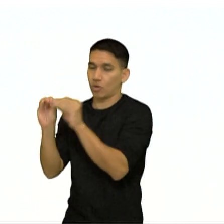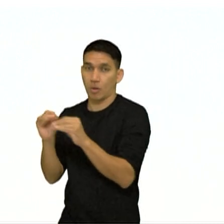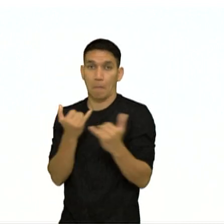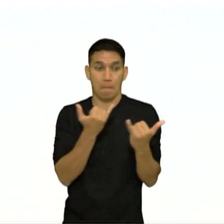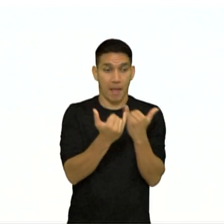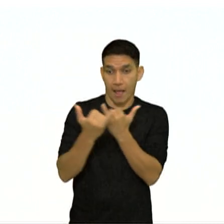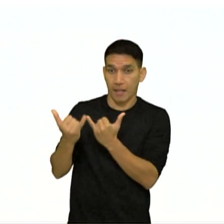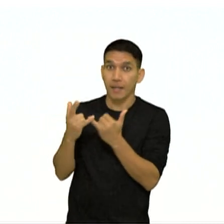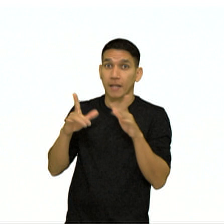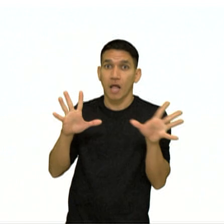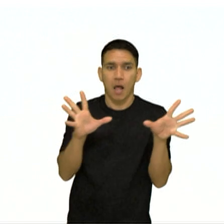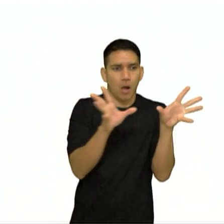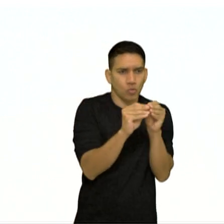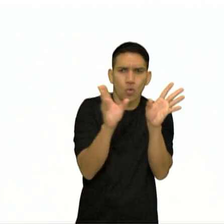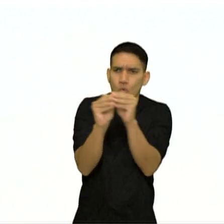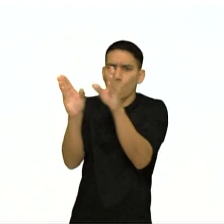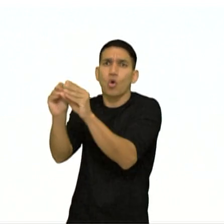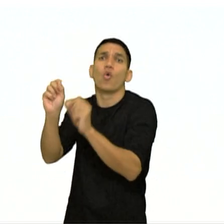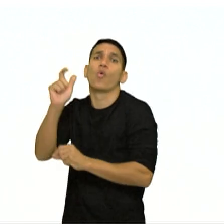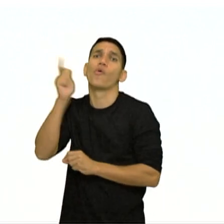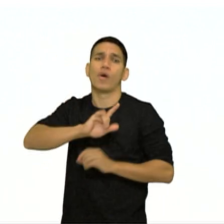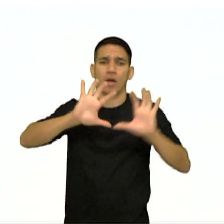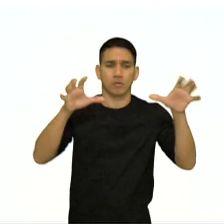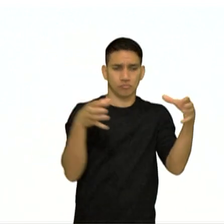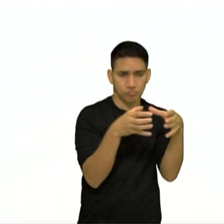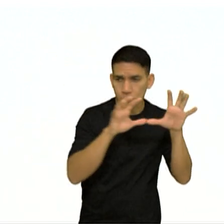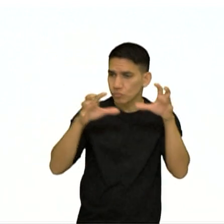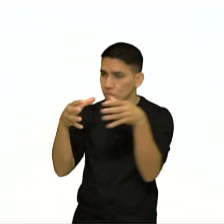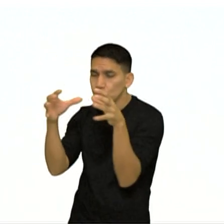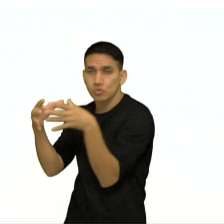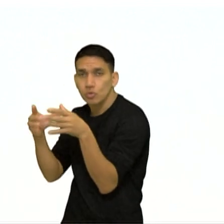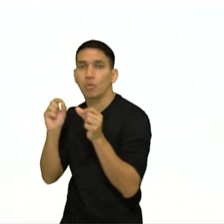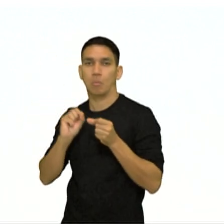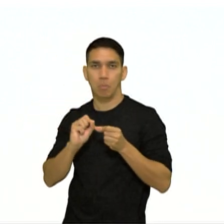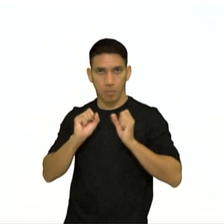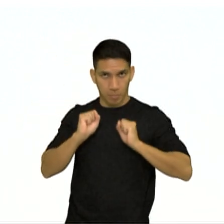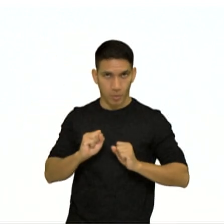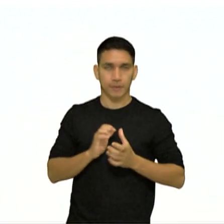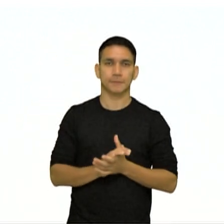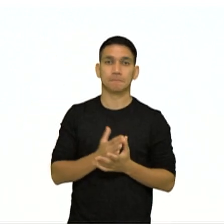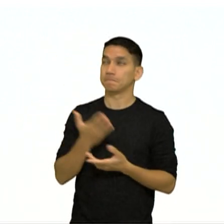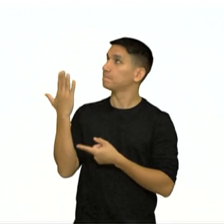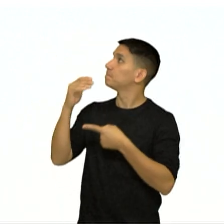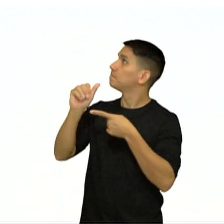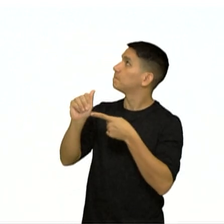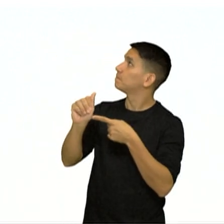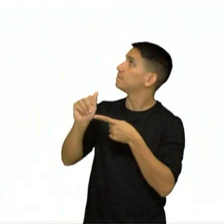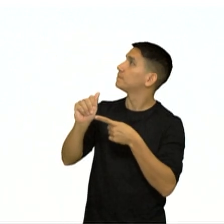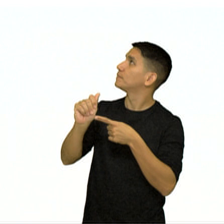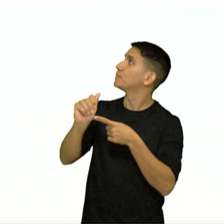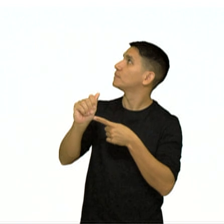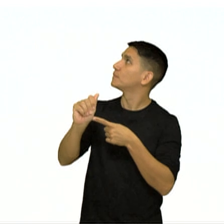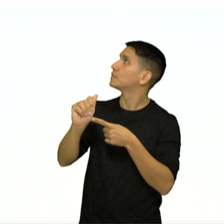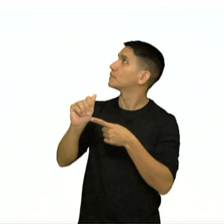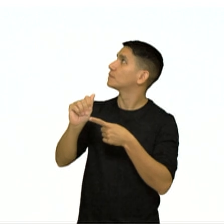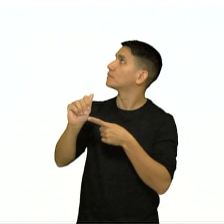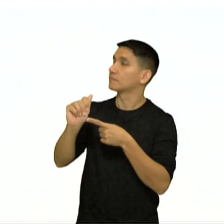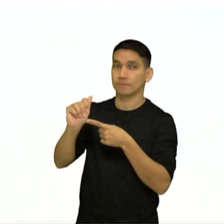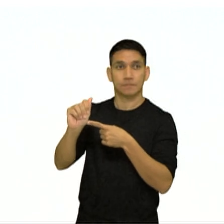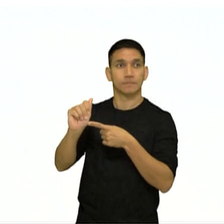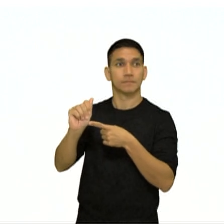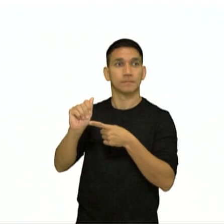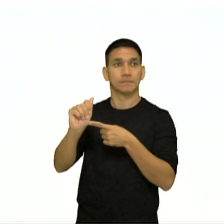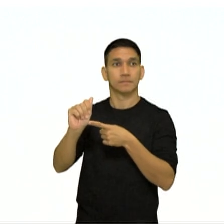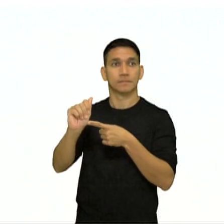Ou seja eu vou reduzir tudo que depois dos vivos não tá tudo que dá para juntar Ok olha lá 3 x + 5x ao